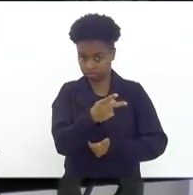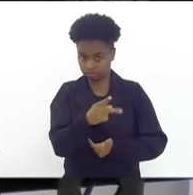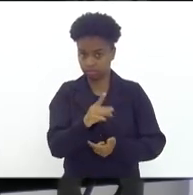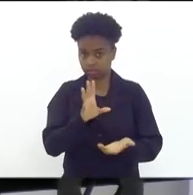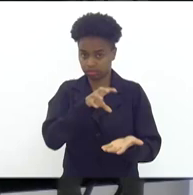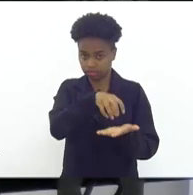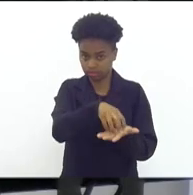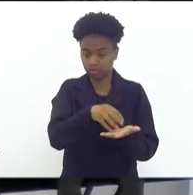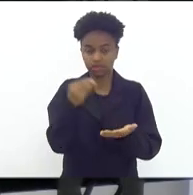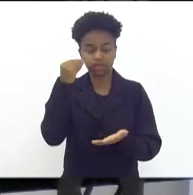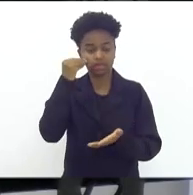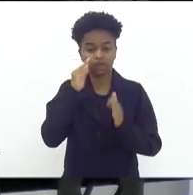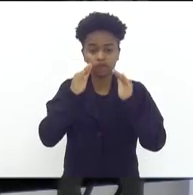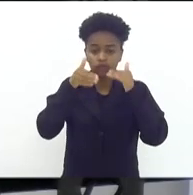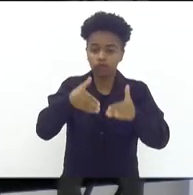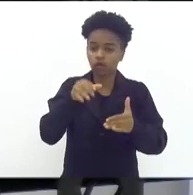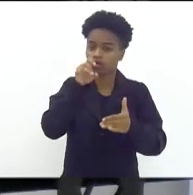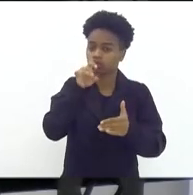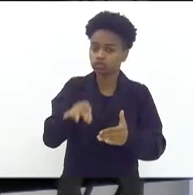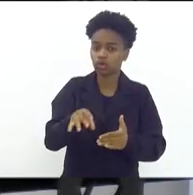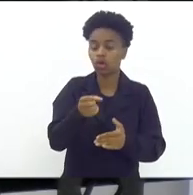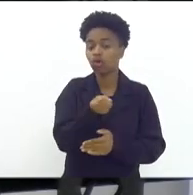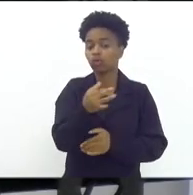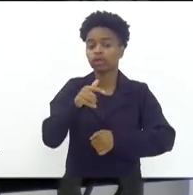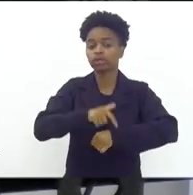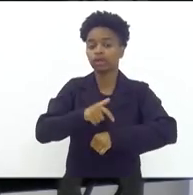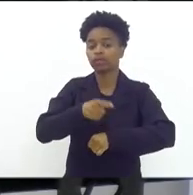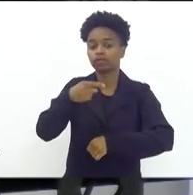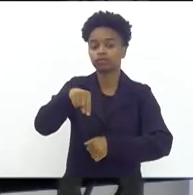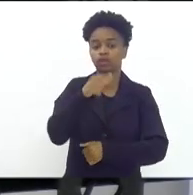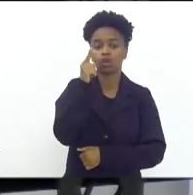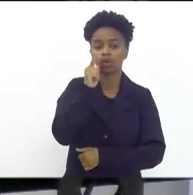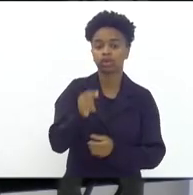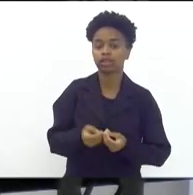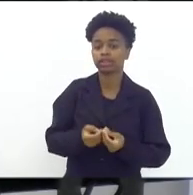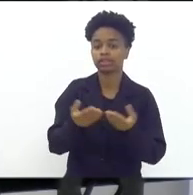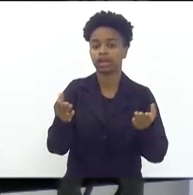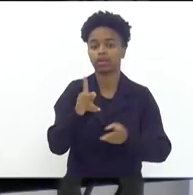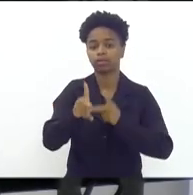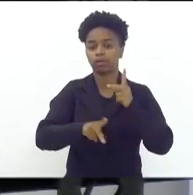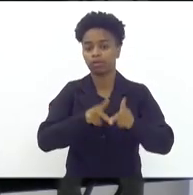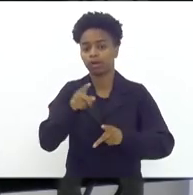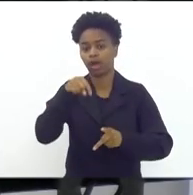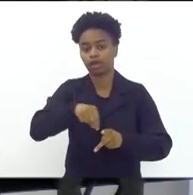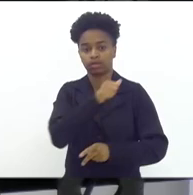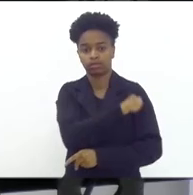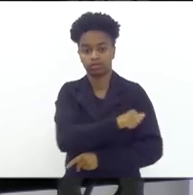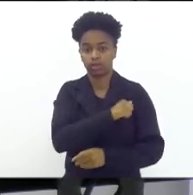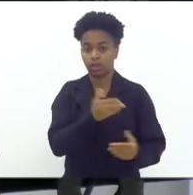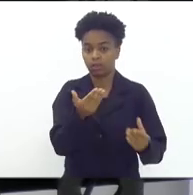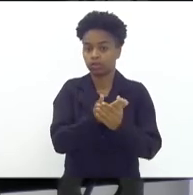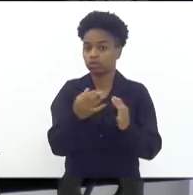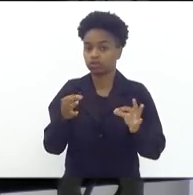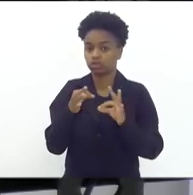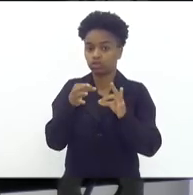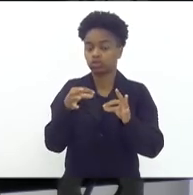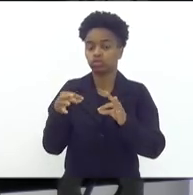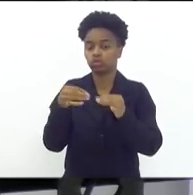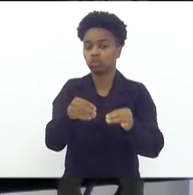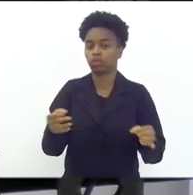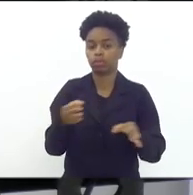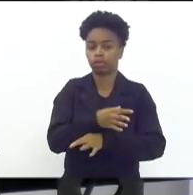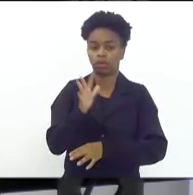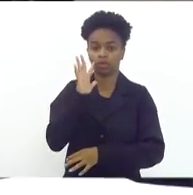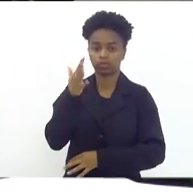para Que Se dedique exclusivamente em quanto tempo a agência consegue entregar para a população do Rio de Janeiro esse processo saneados e as audito